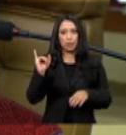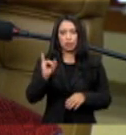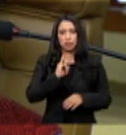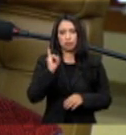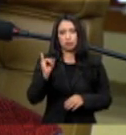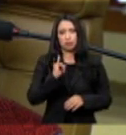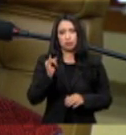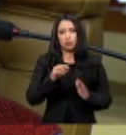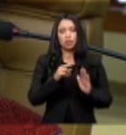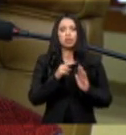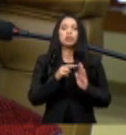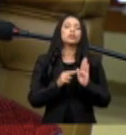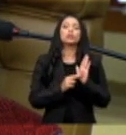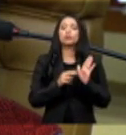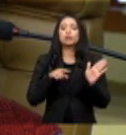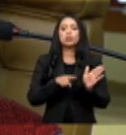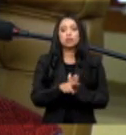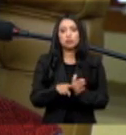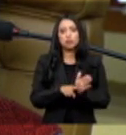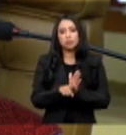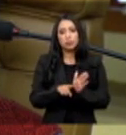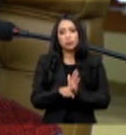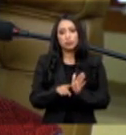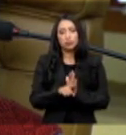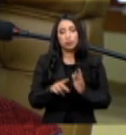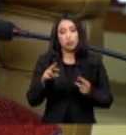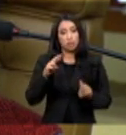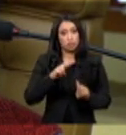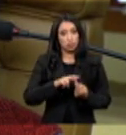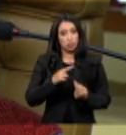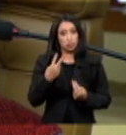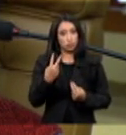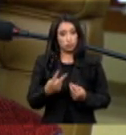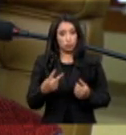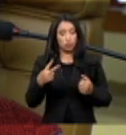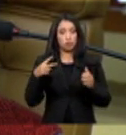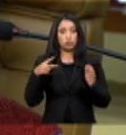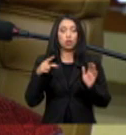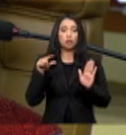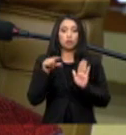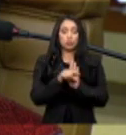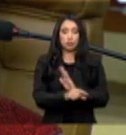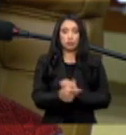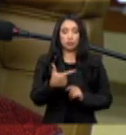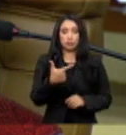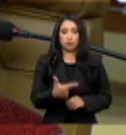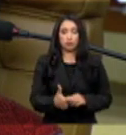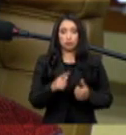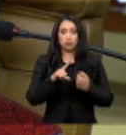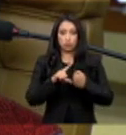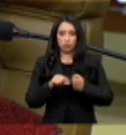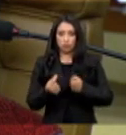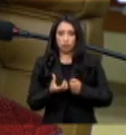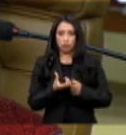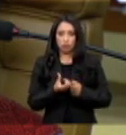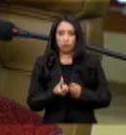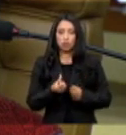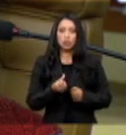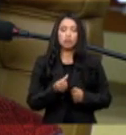que são questionadas. No inciso 2 do parágrafo 2º do artigo 6º, se tem: